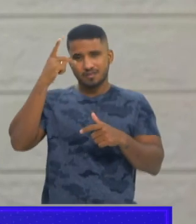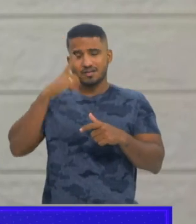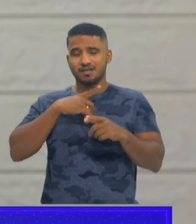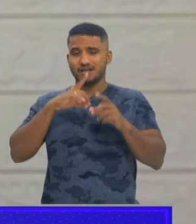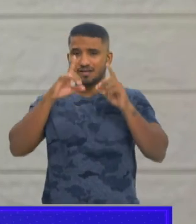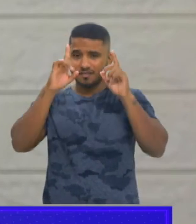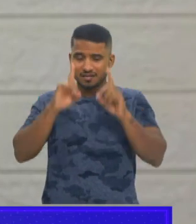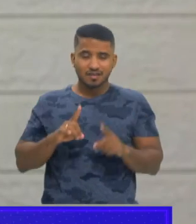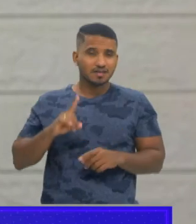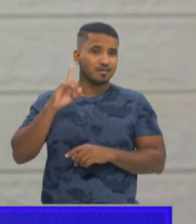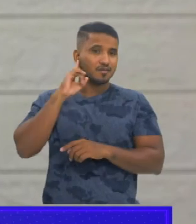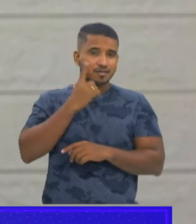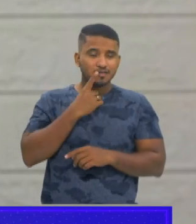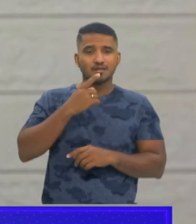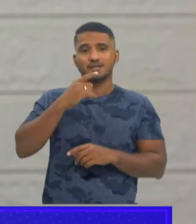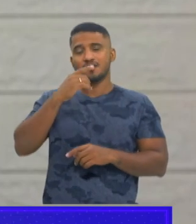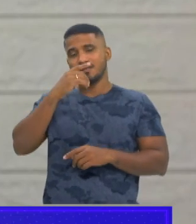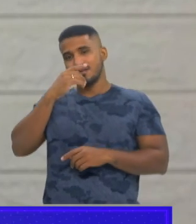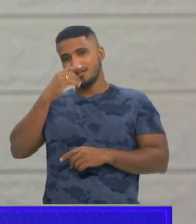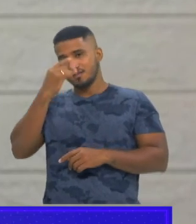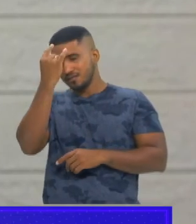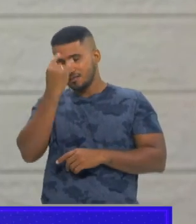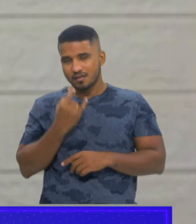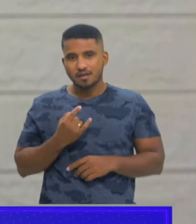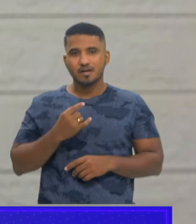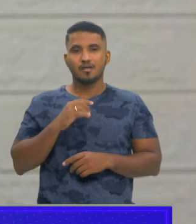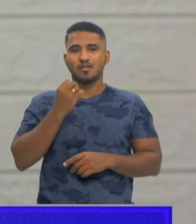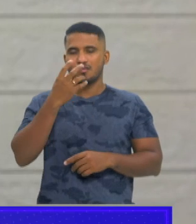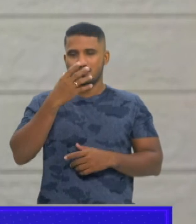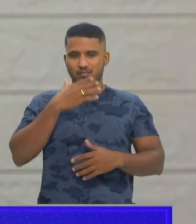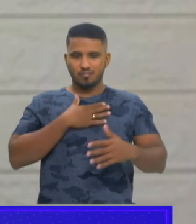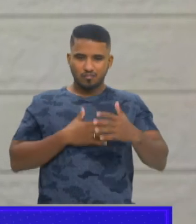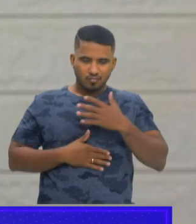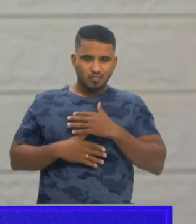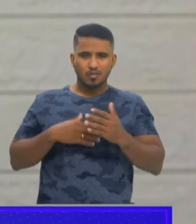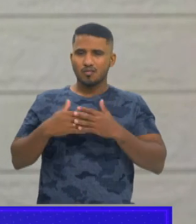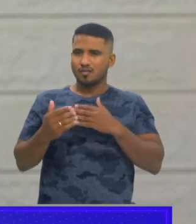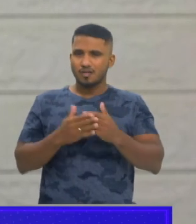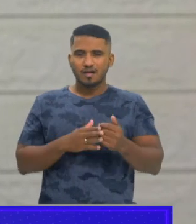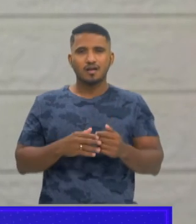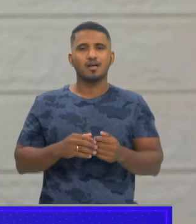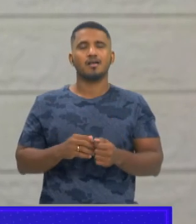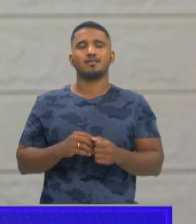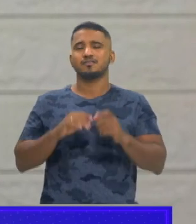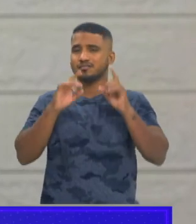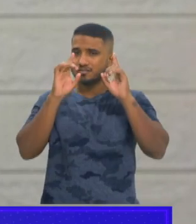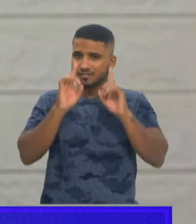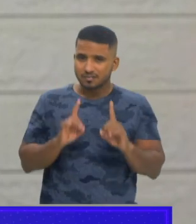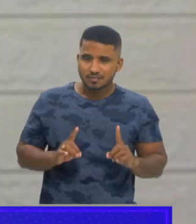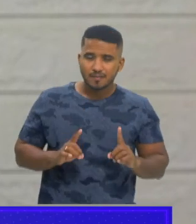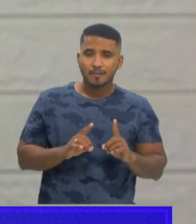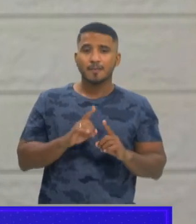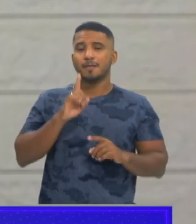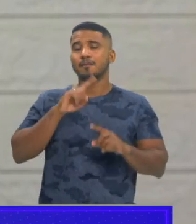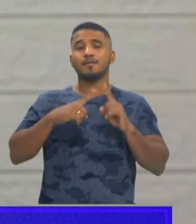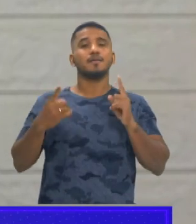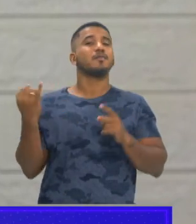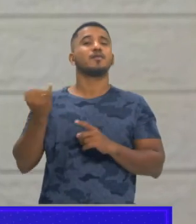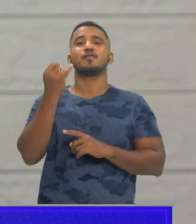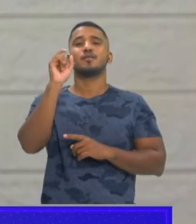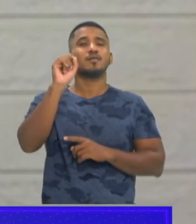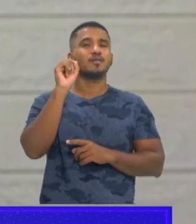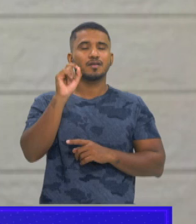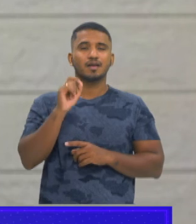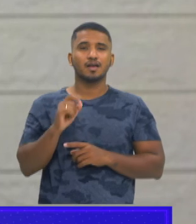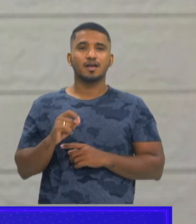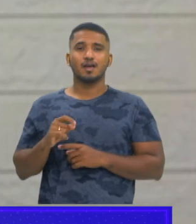auditiva, visual, física, sensorial, qualquer que seja a deficiência. O mais importante é conquistarmos